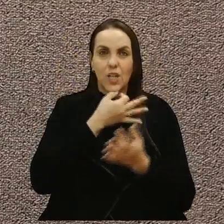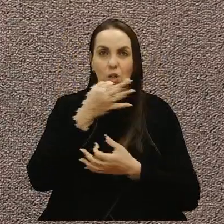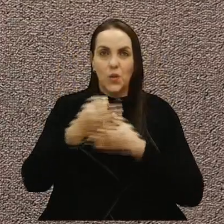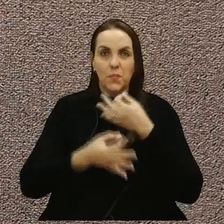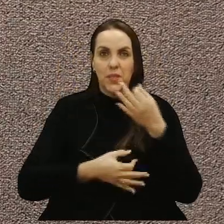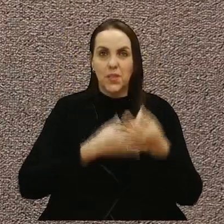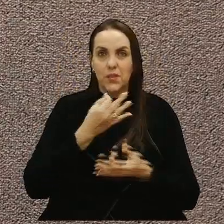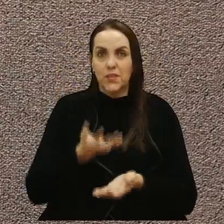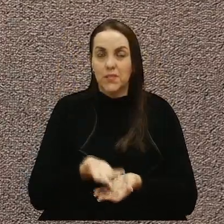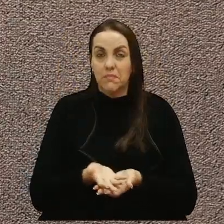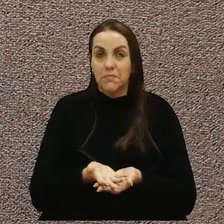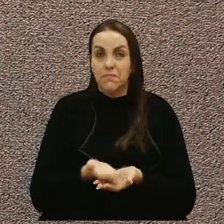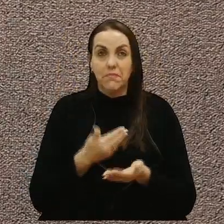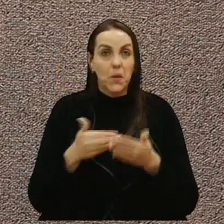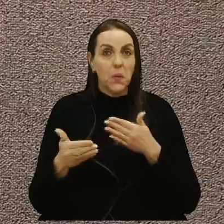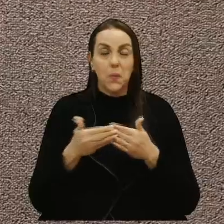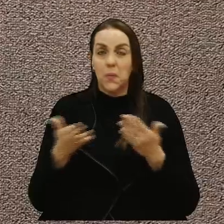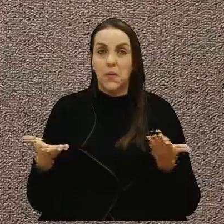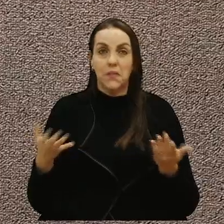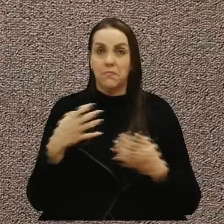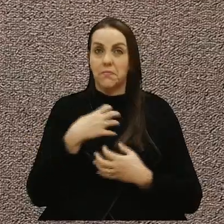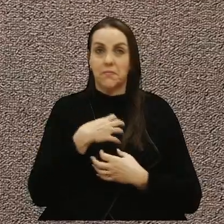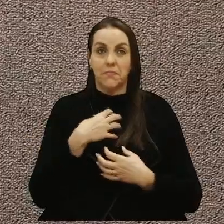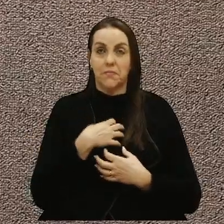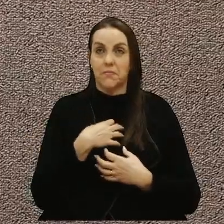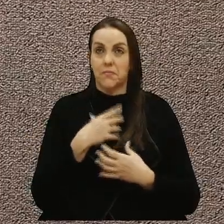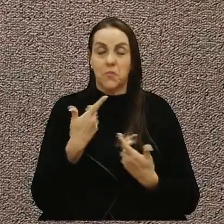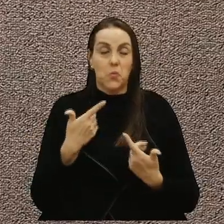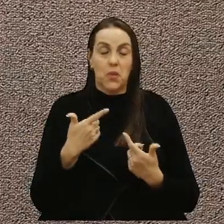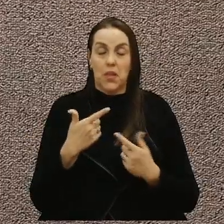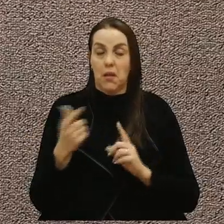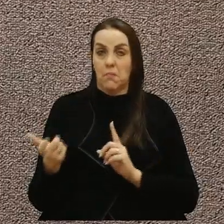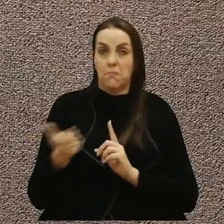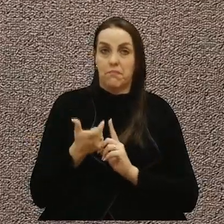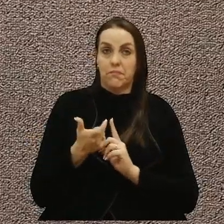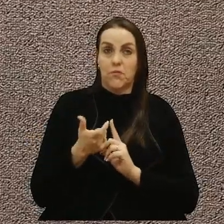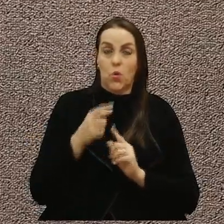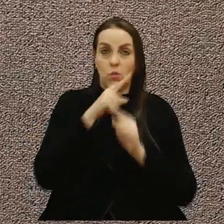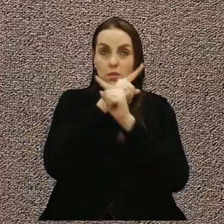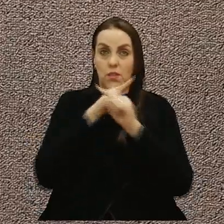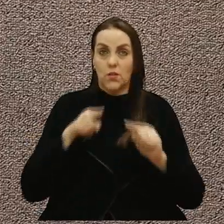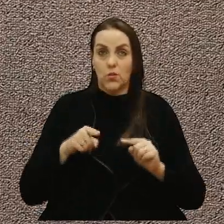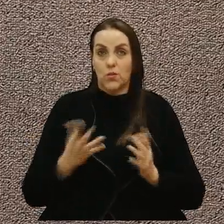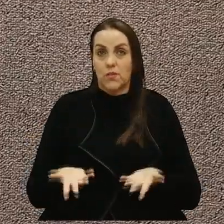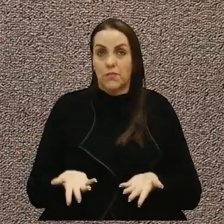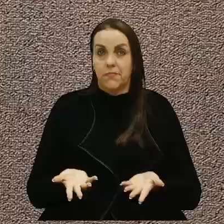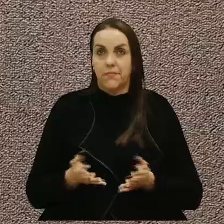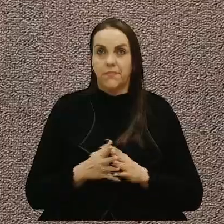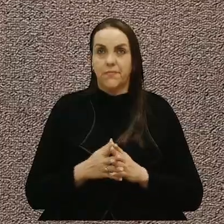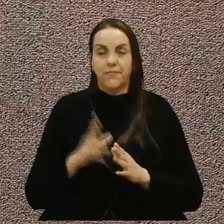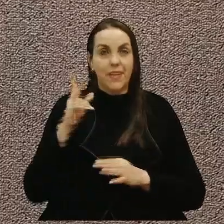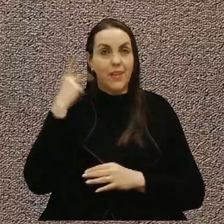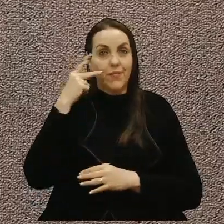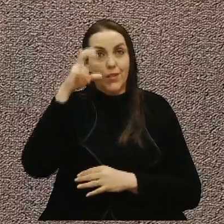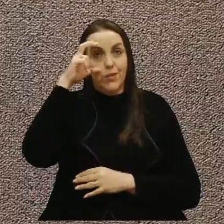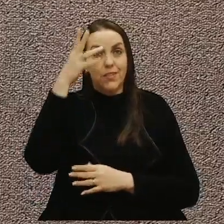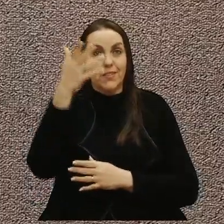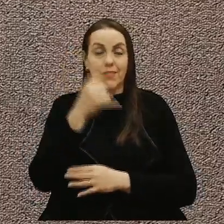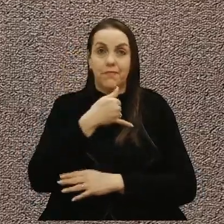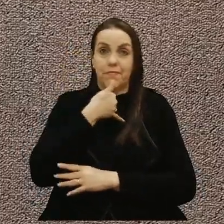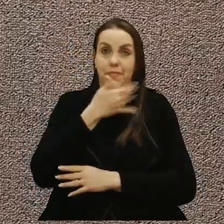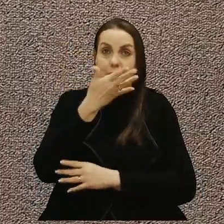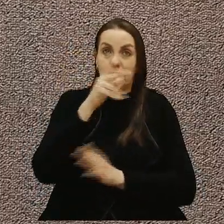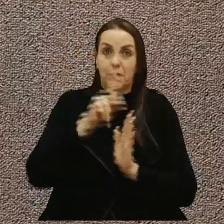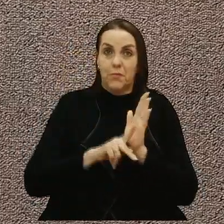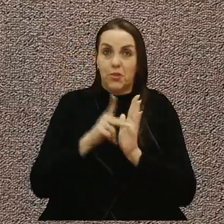opiniões, por qualquer meio, sem retaliação ou censura. Vereadora, infelizmente, o vosso projeto